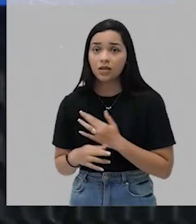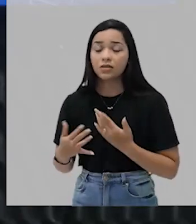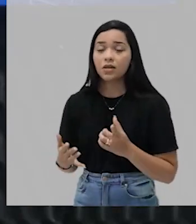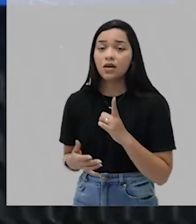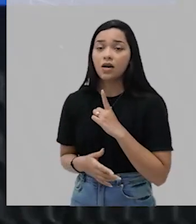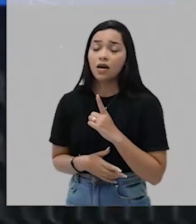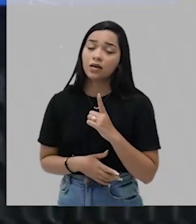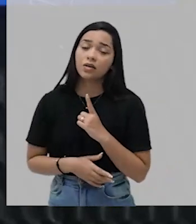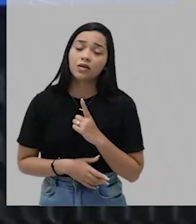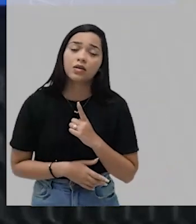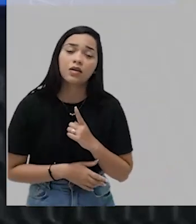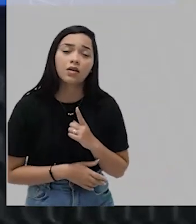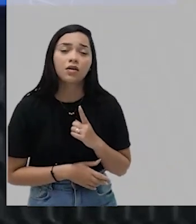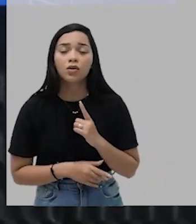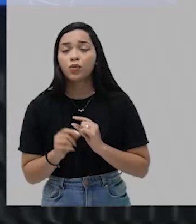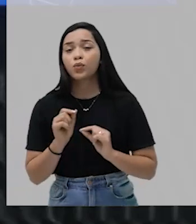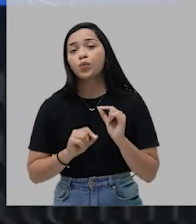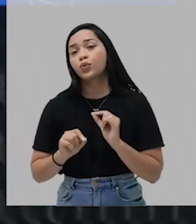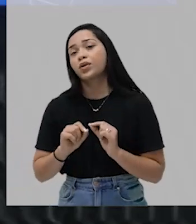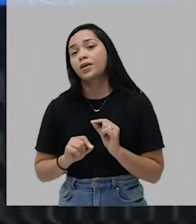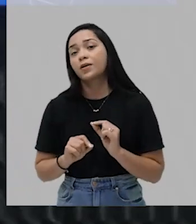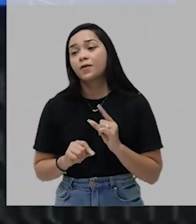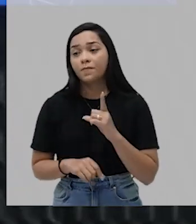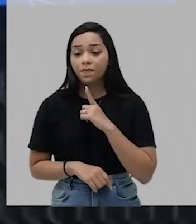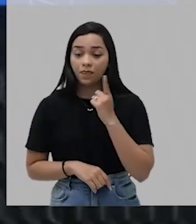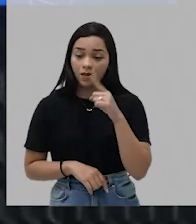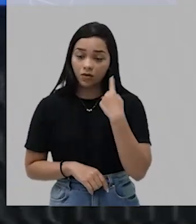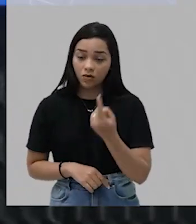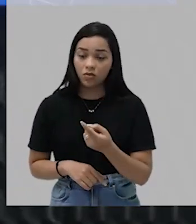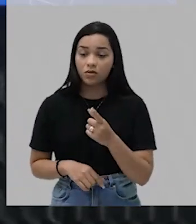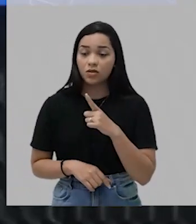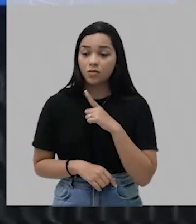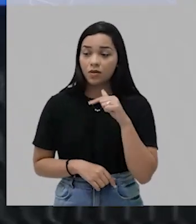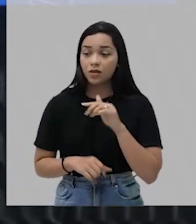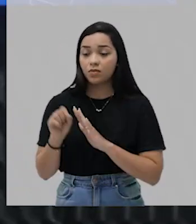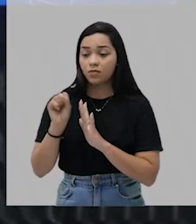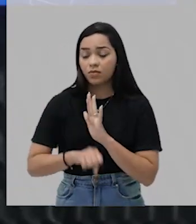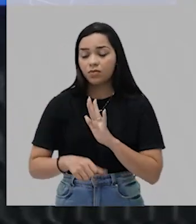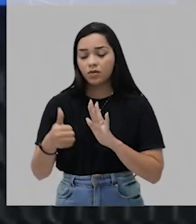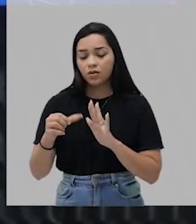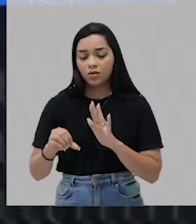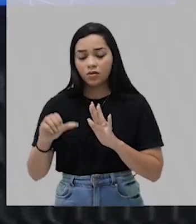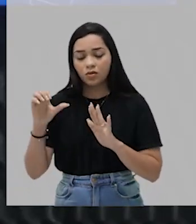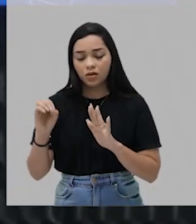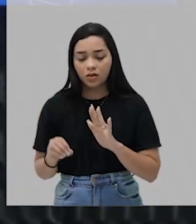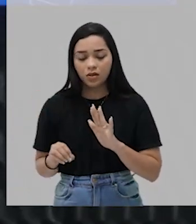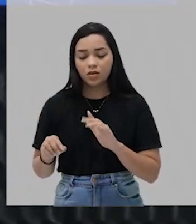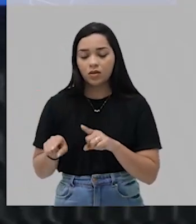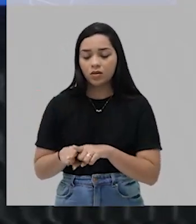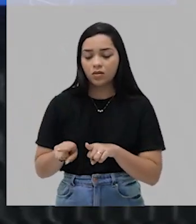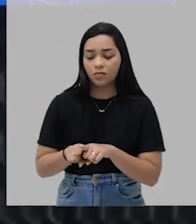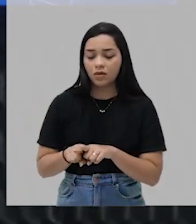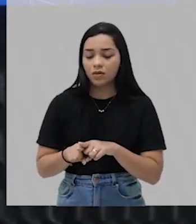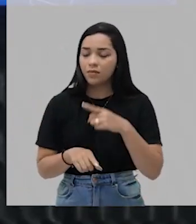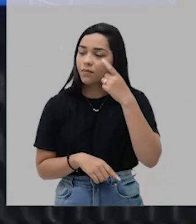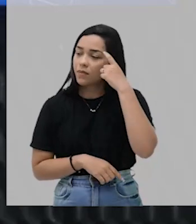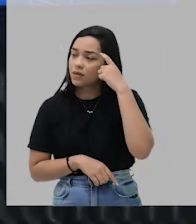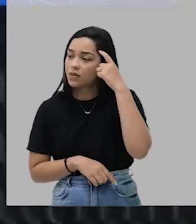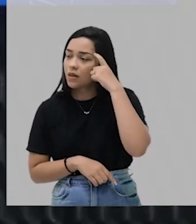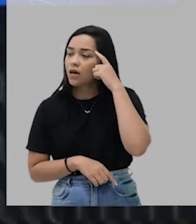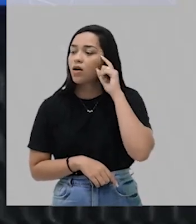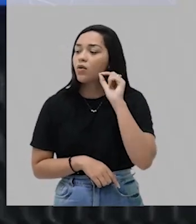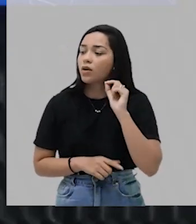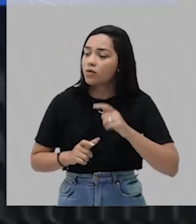a essas querelas que nós teremos aqui na década de 80. Então, pensar